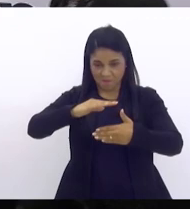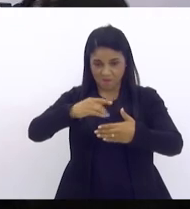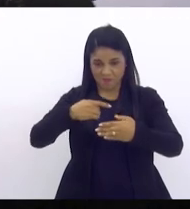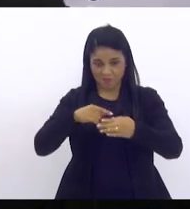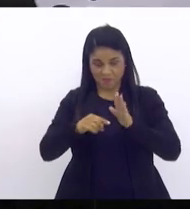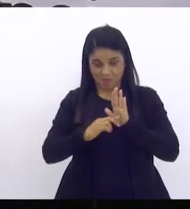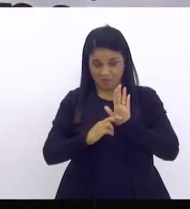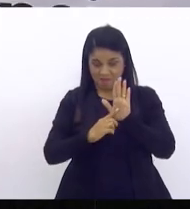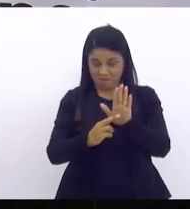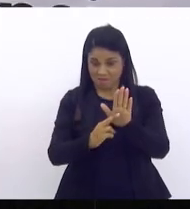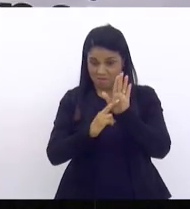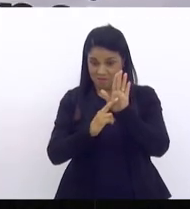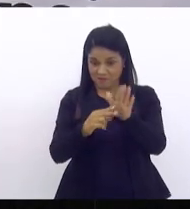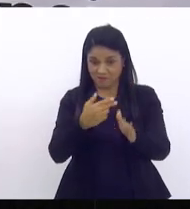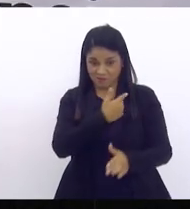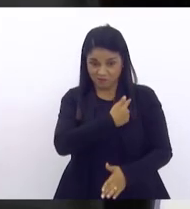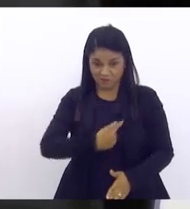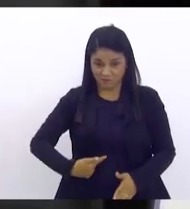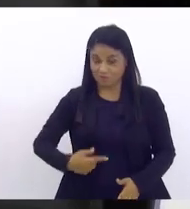o governador, é muito difícil.